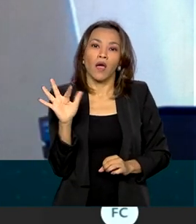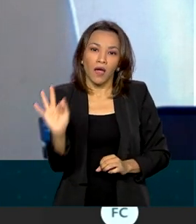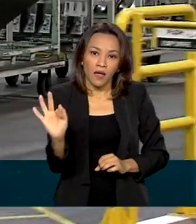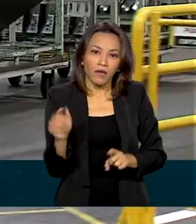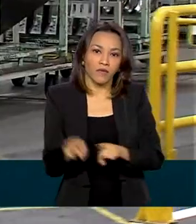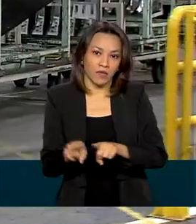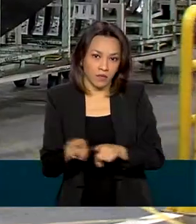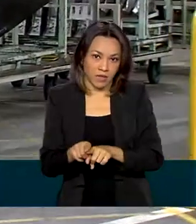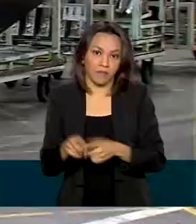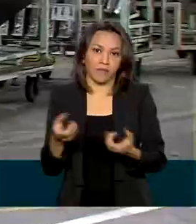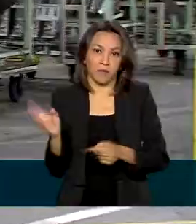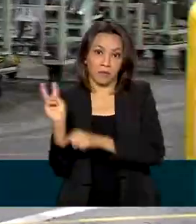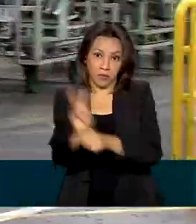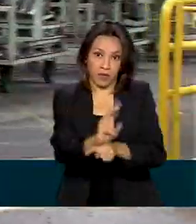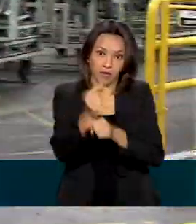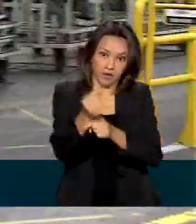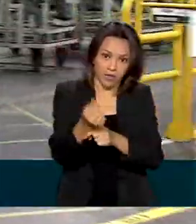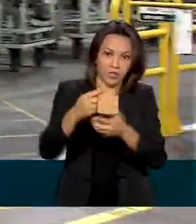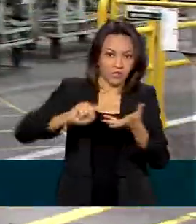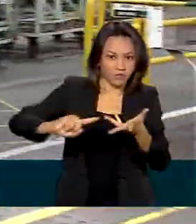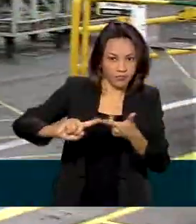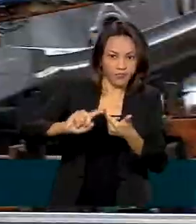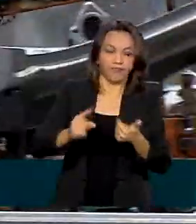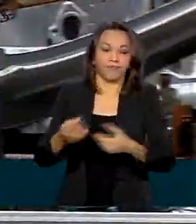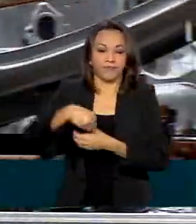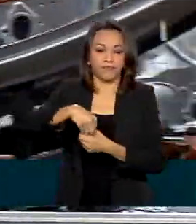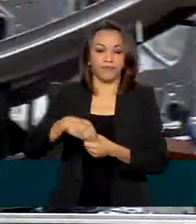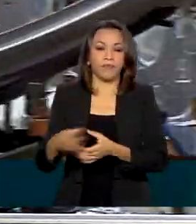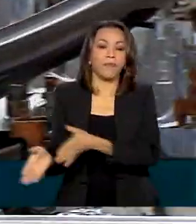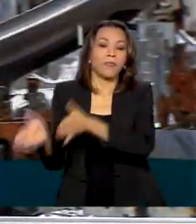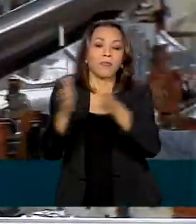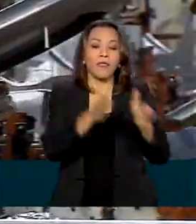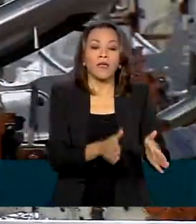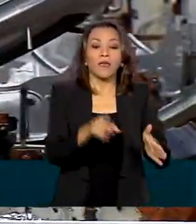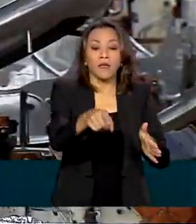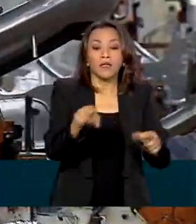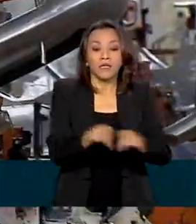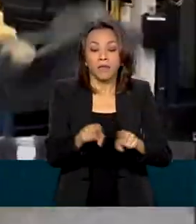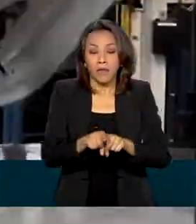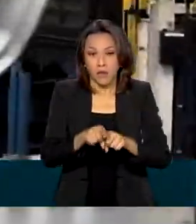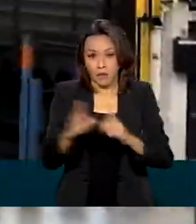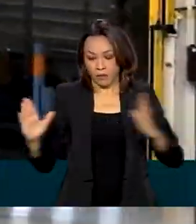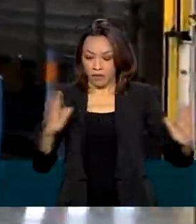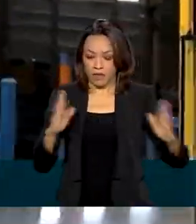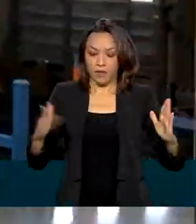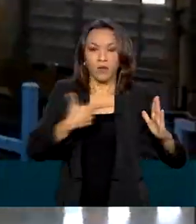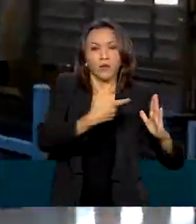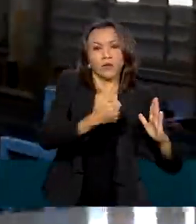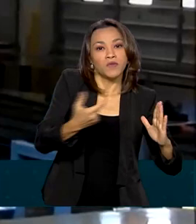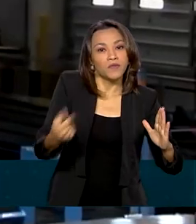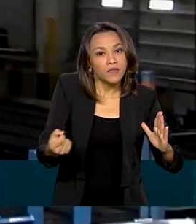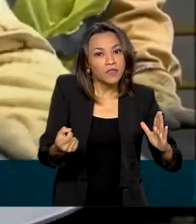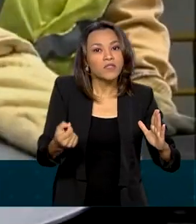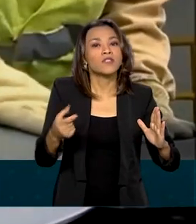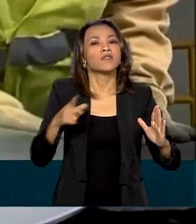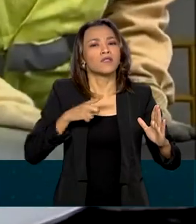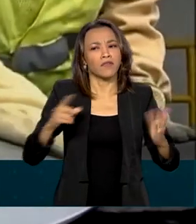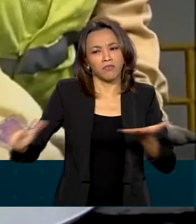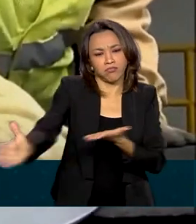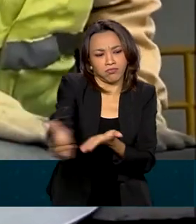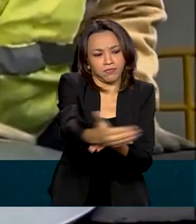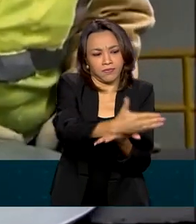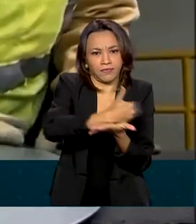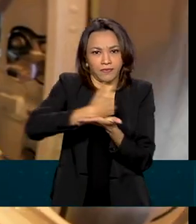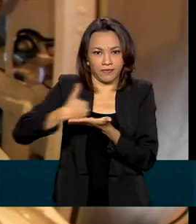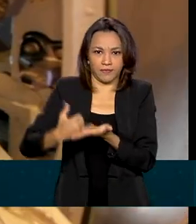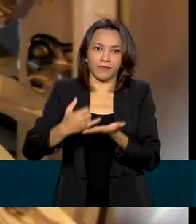de crédito. Com as medidas de apoio aos setores produtivos, o ano de 2020 fechou com arrecadação das